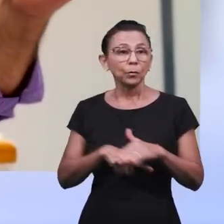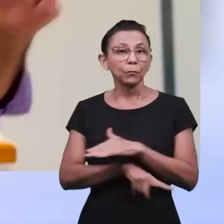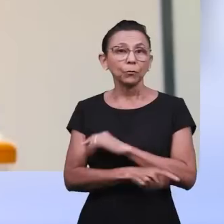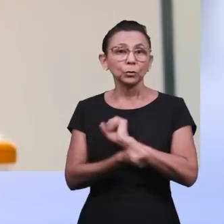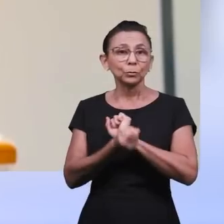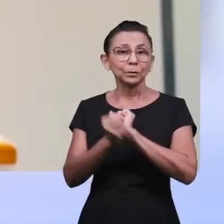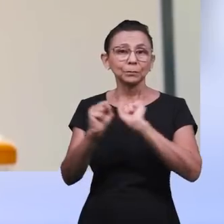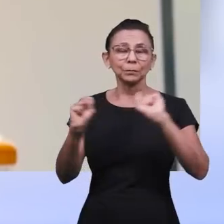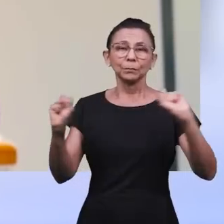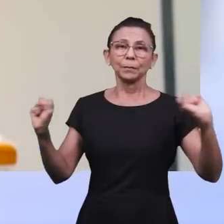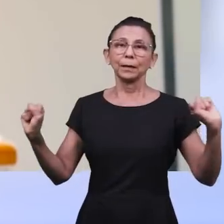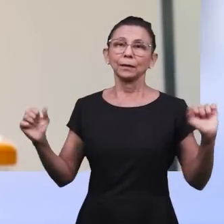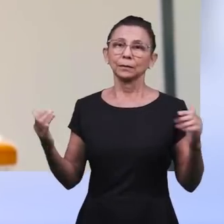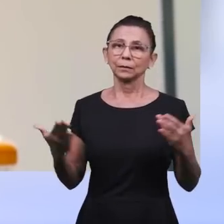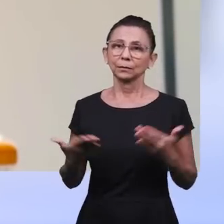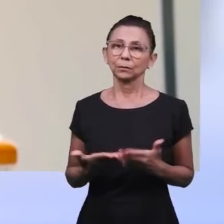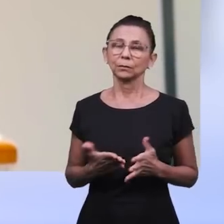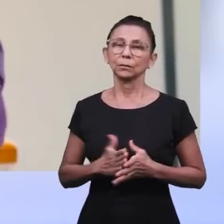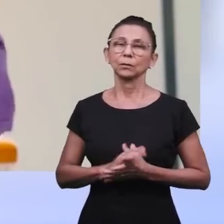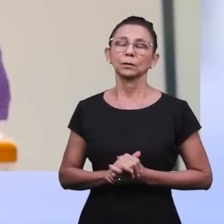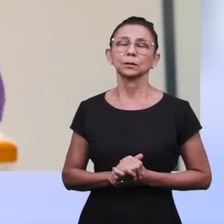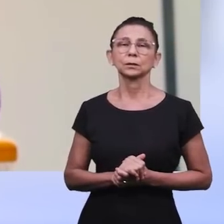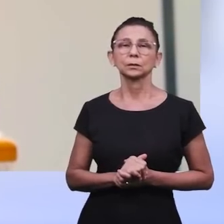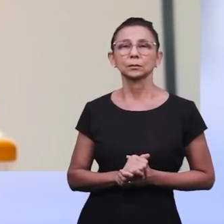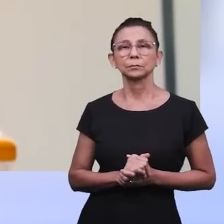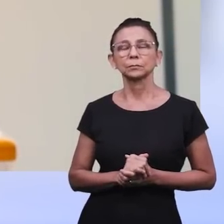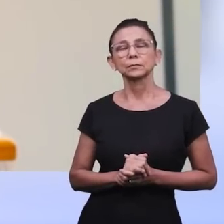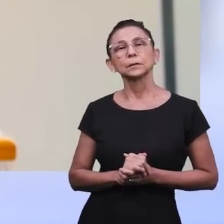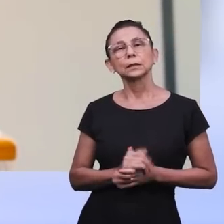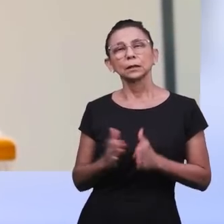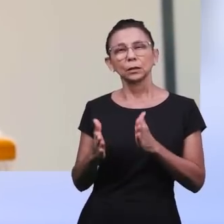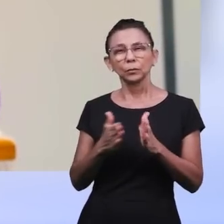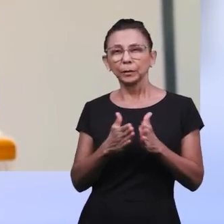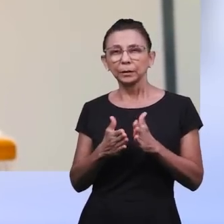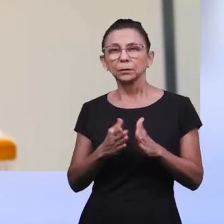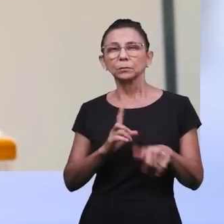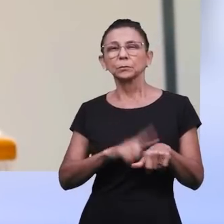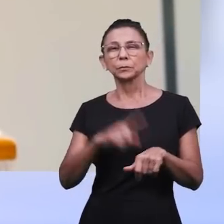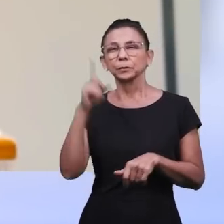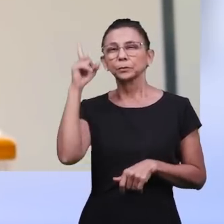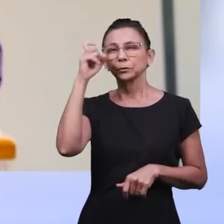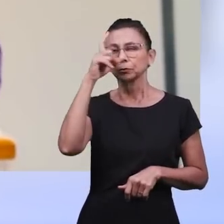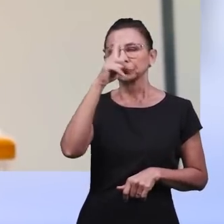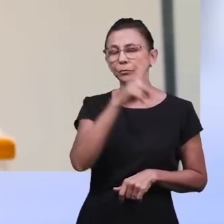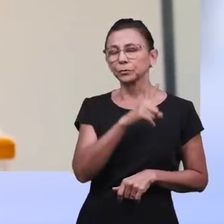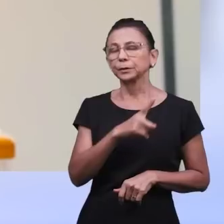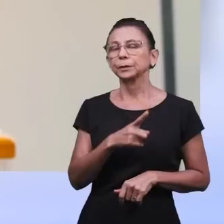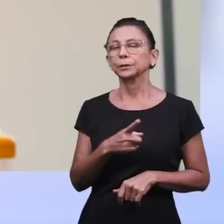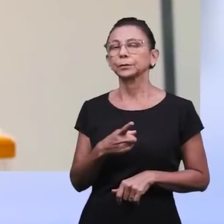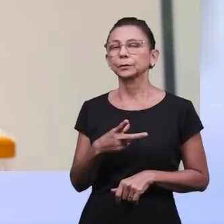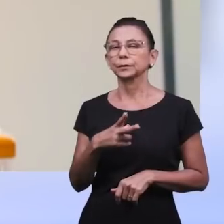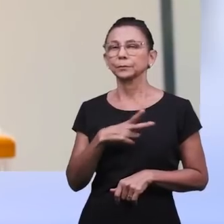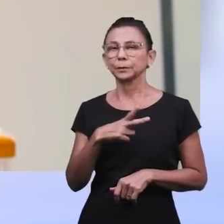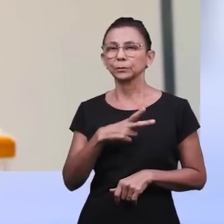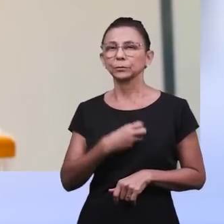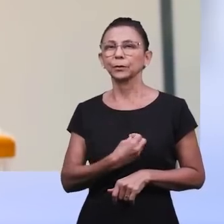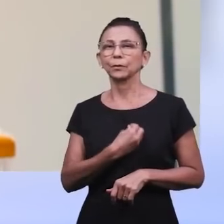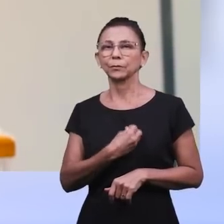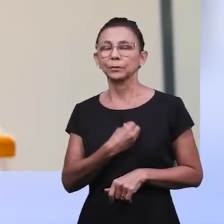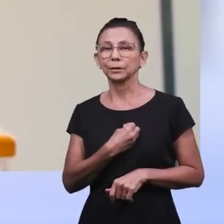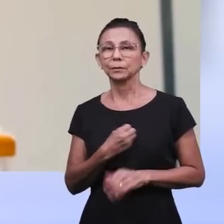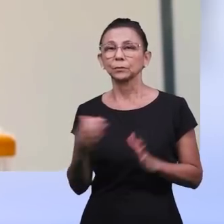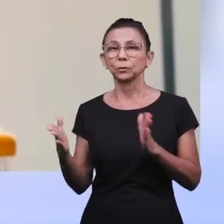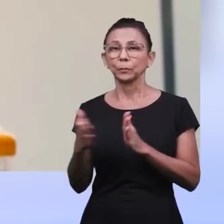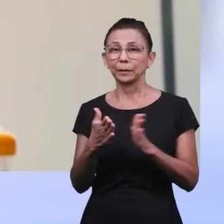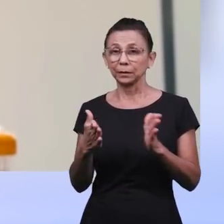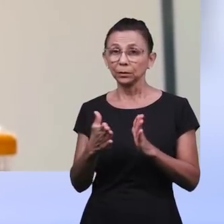grave algumas semanas atrás, mas que durante este Evangelho Sem Fronteiras, ela foi liberta